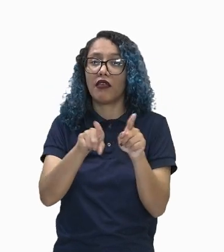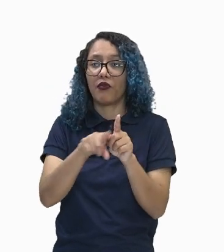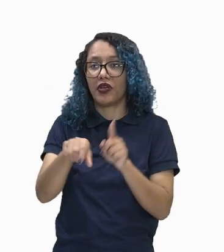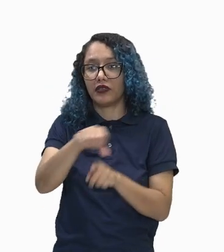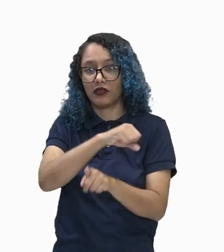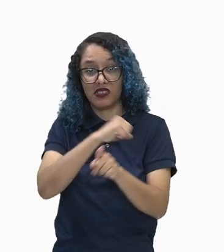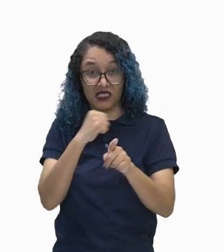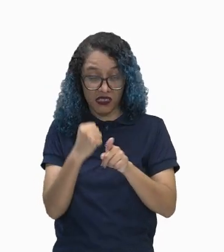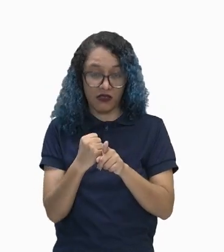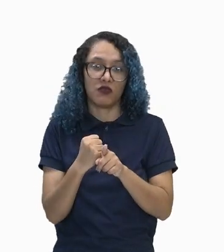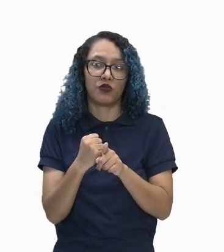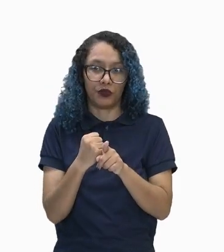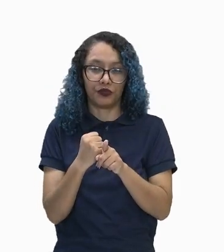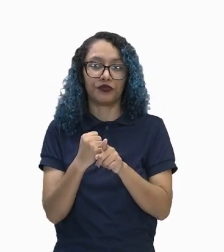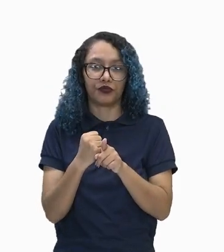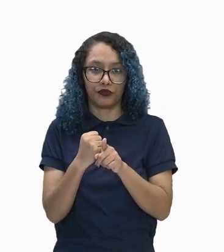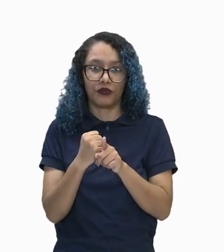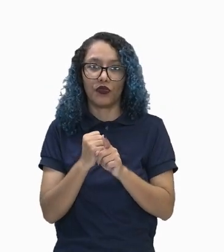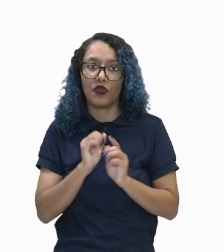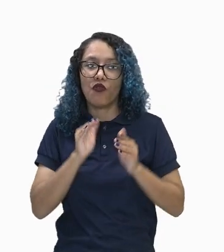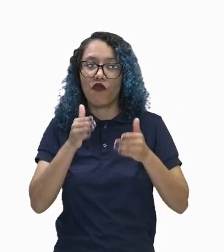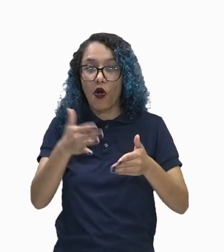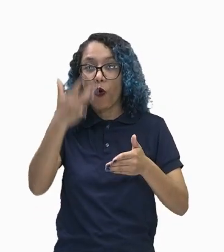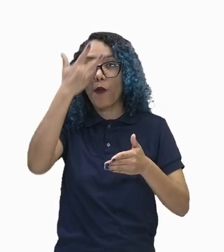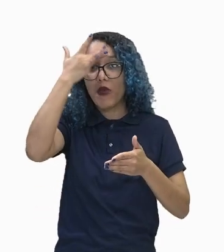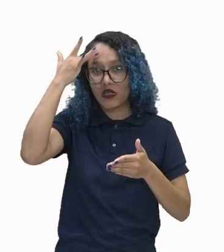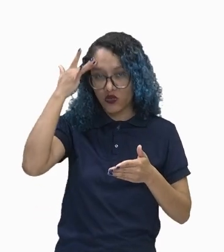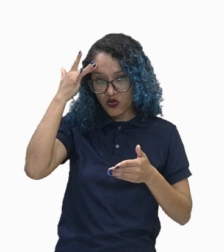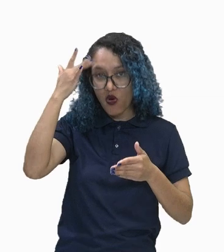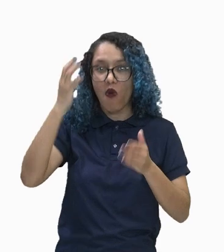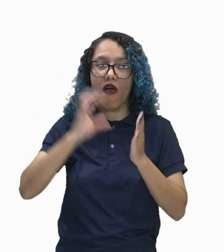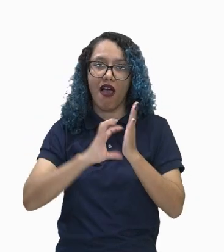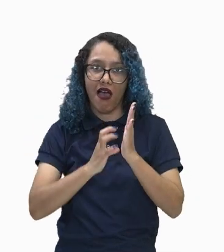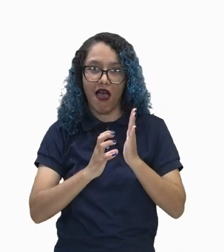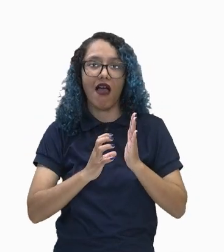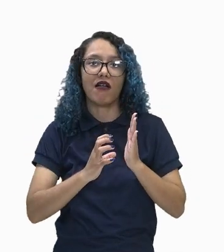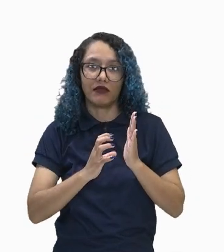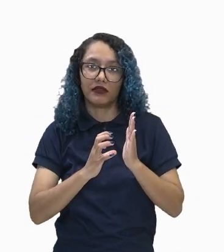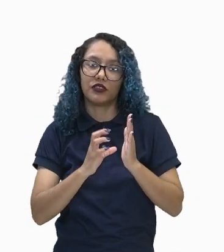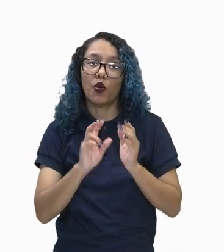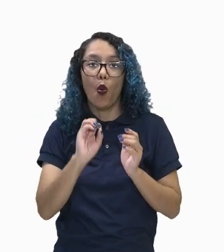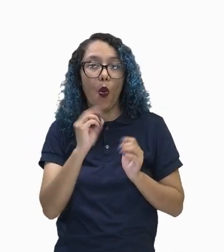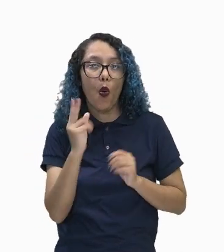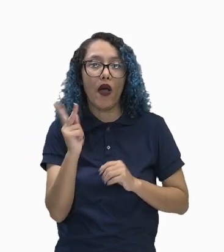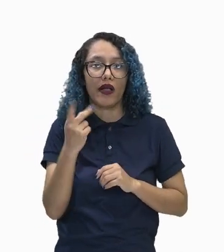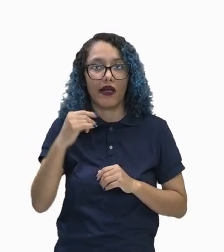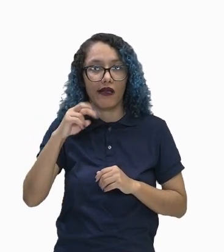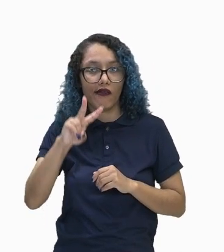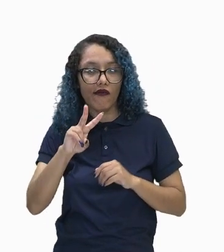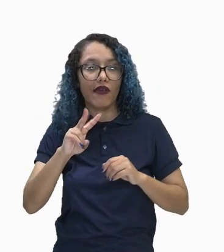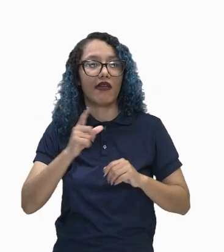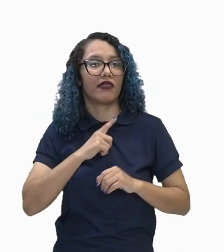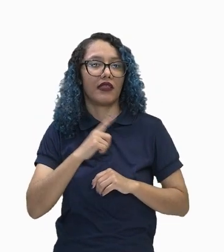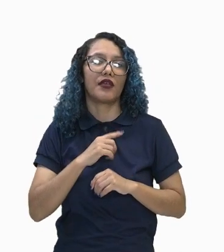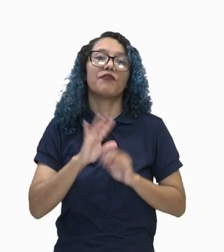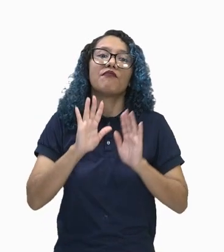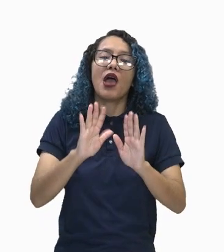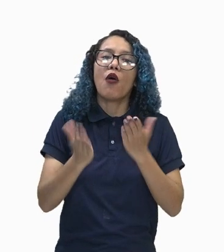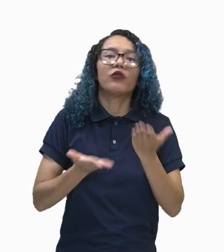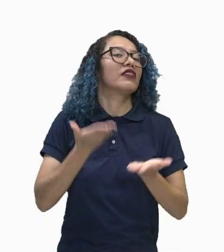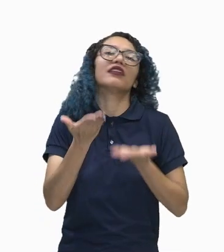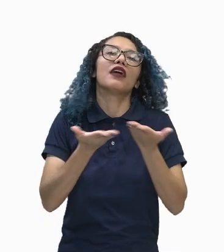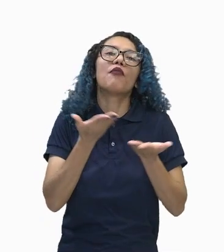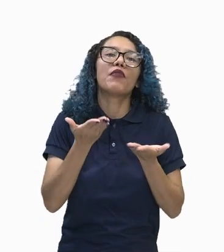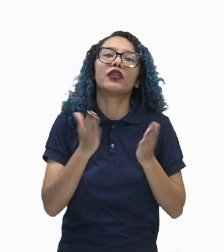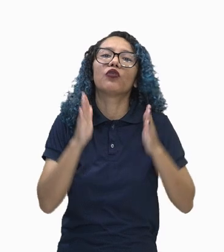social para o soro positivo, certo? E como é, professora, o tratamento hoje para